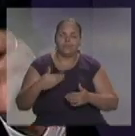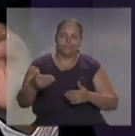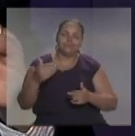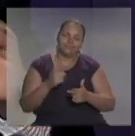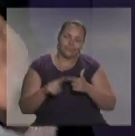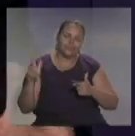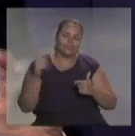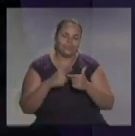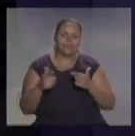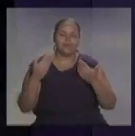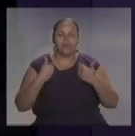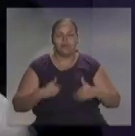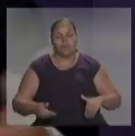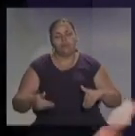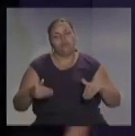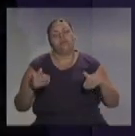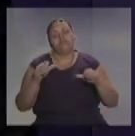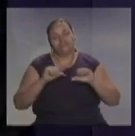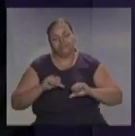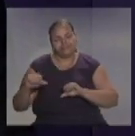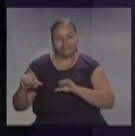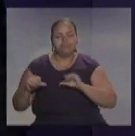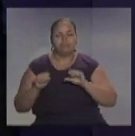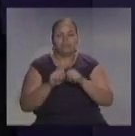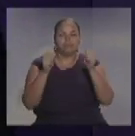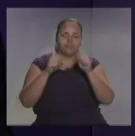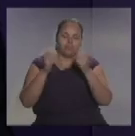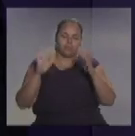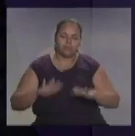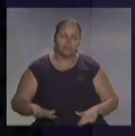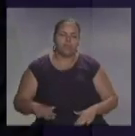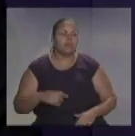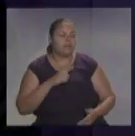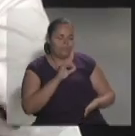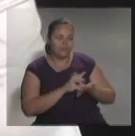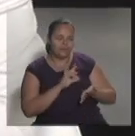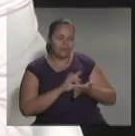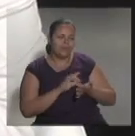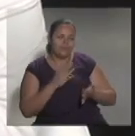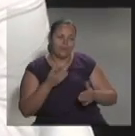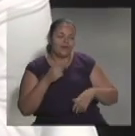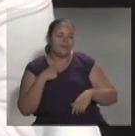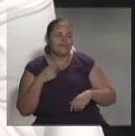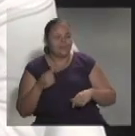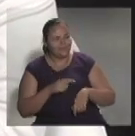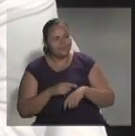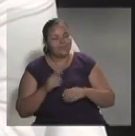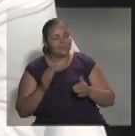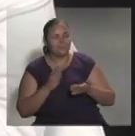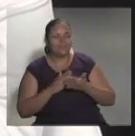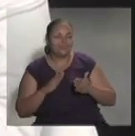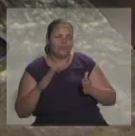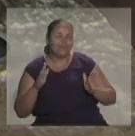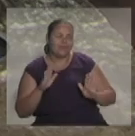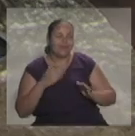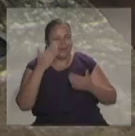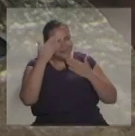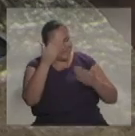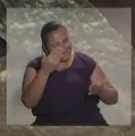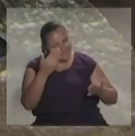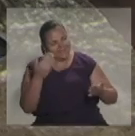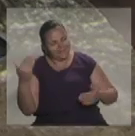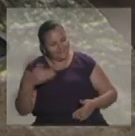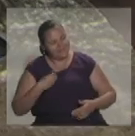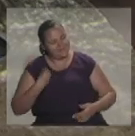traz problemas para o organismo, principalmente para a saúde da pessoa. É verdade. Deputado, infelizmente nosso programa está acabando. Queria agradecer.